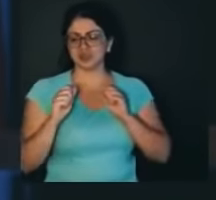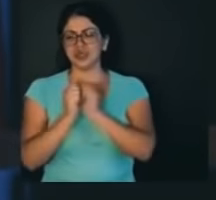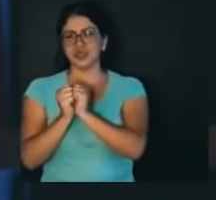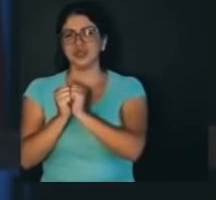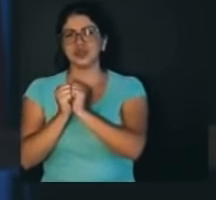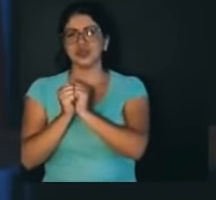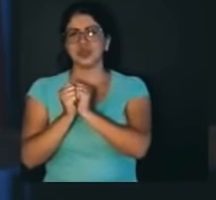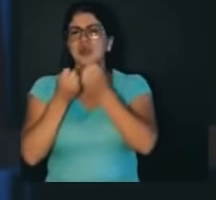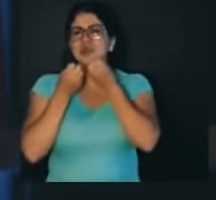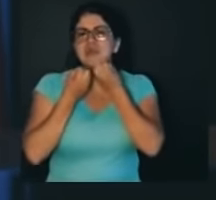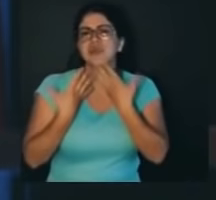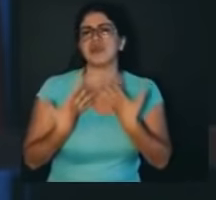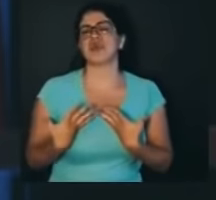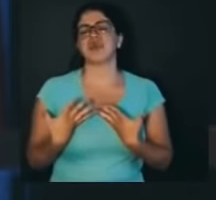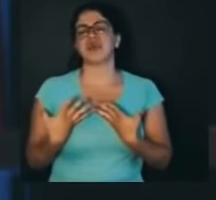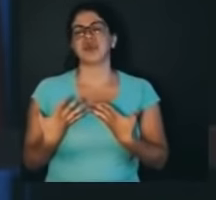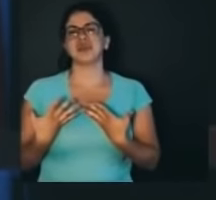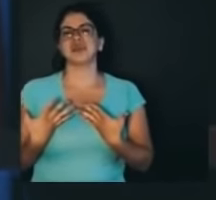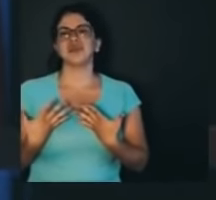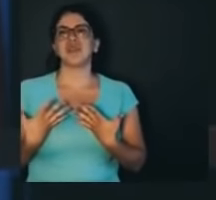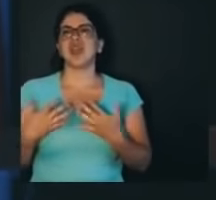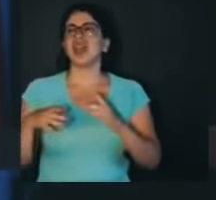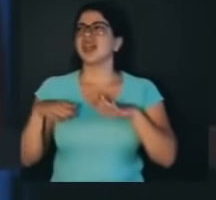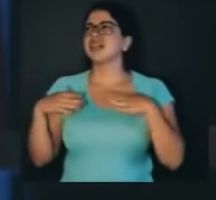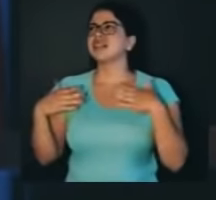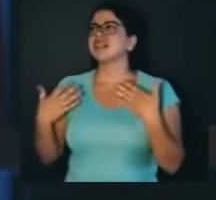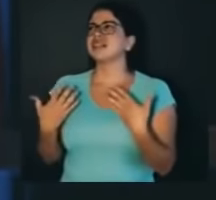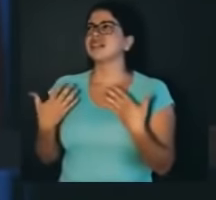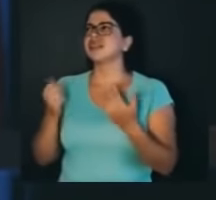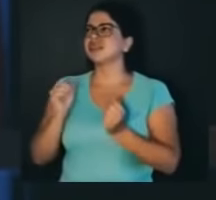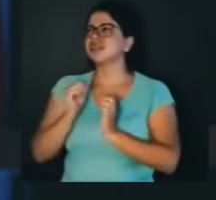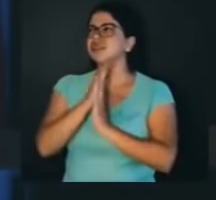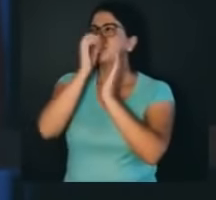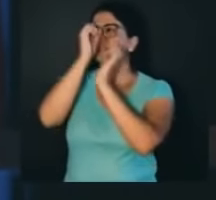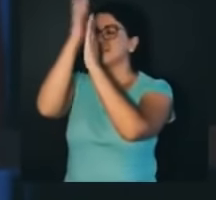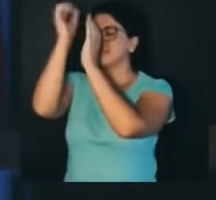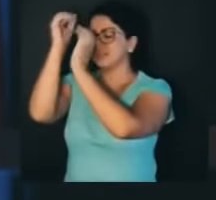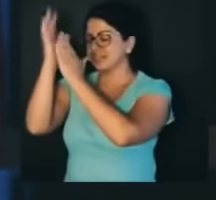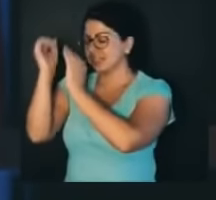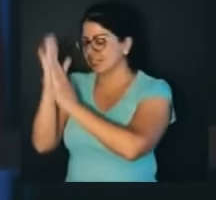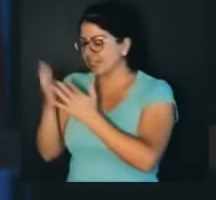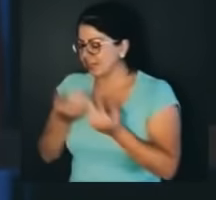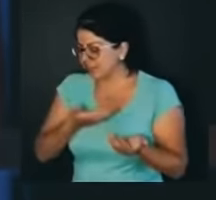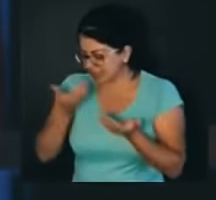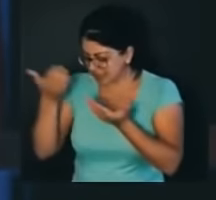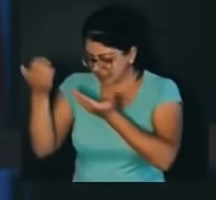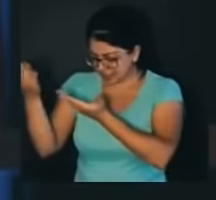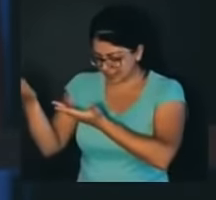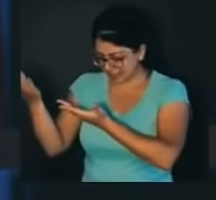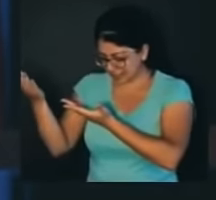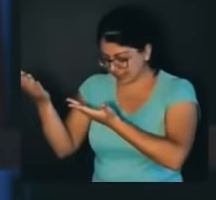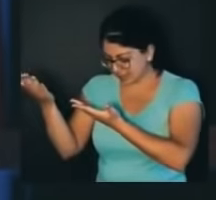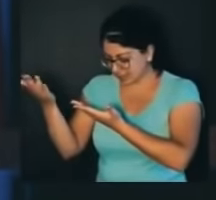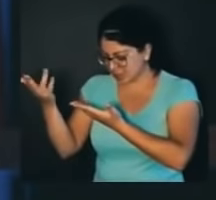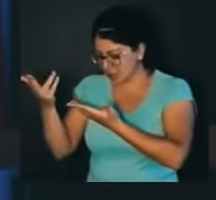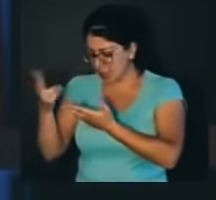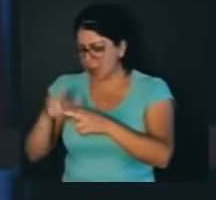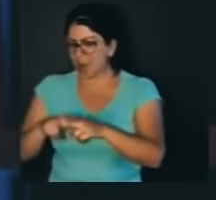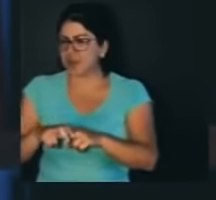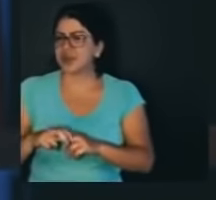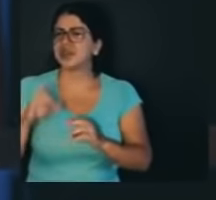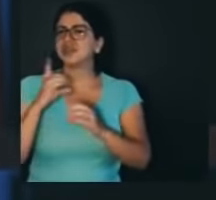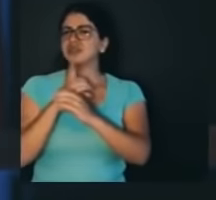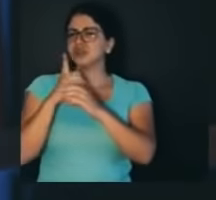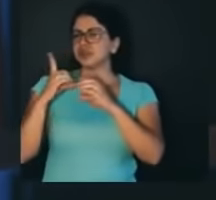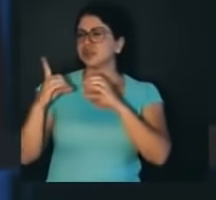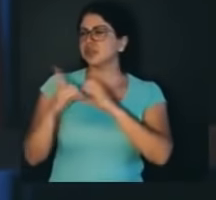agradável. Ó Deus, então eu quero te louvar por esse culto. Eu quero te louvar, Senhor, por essa mensagem.